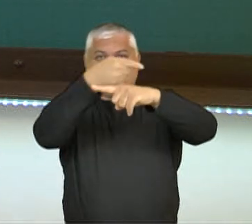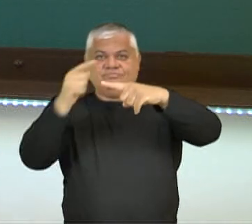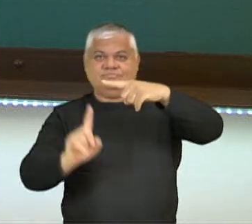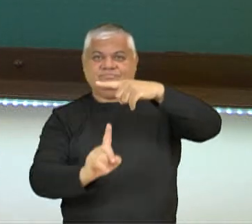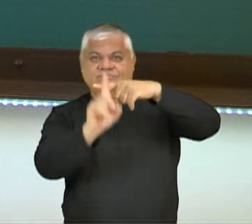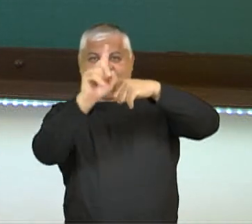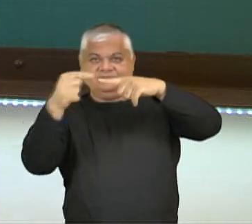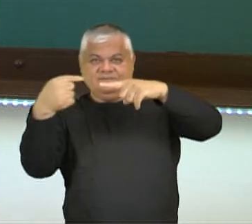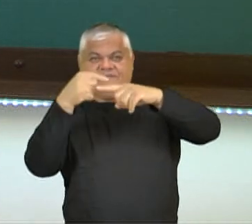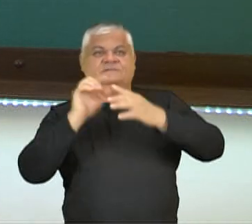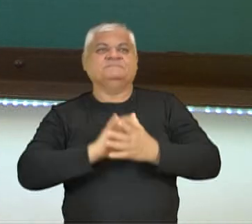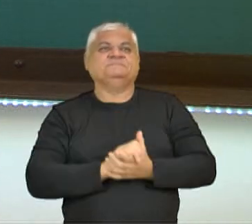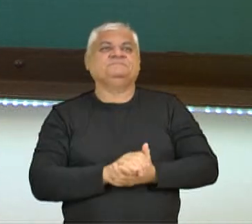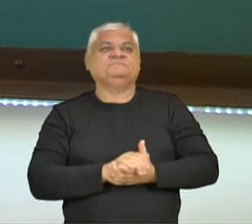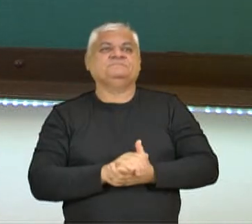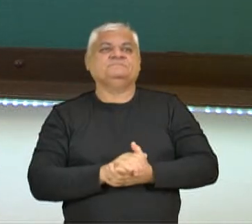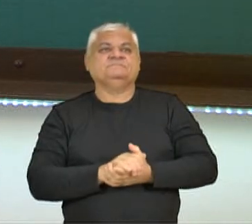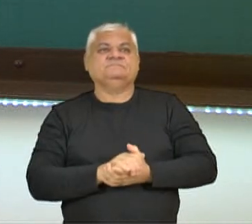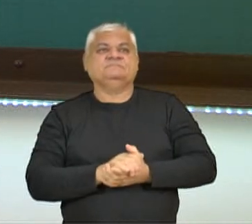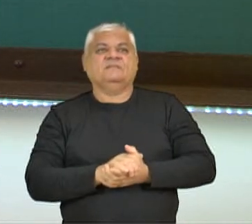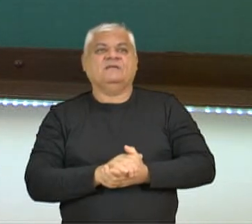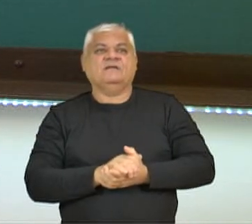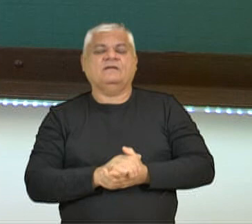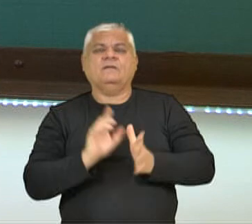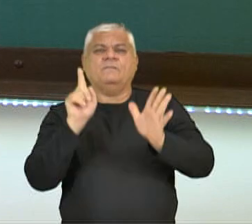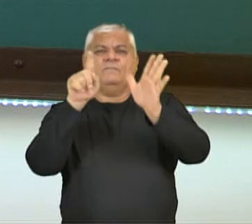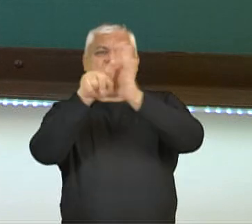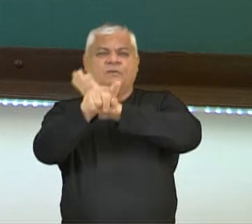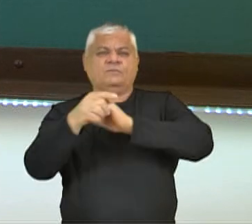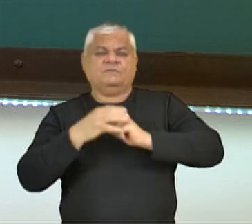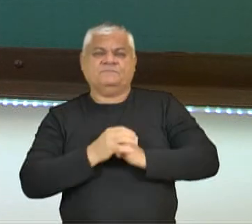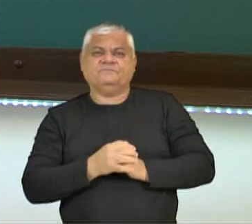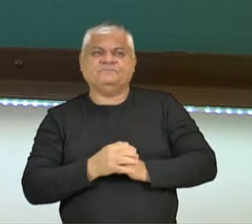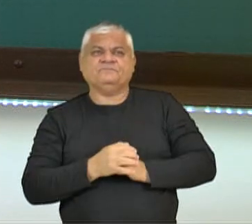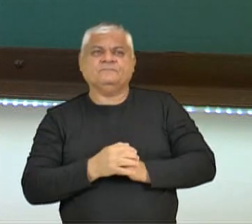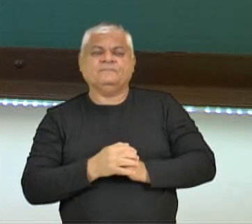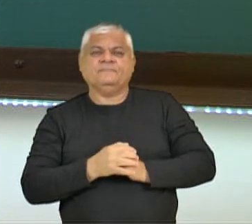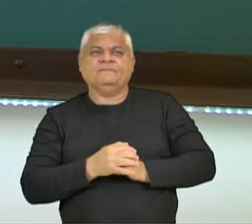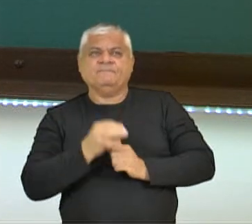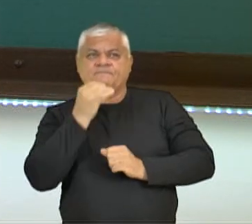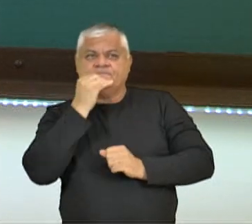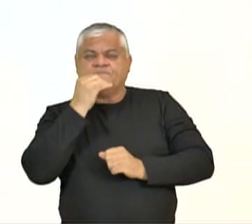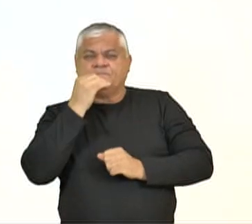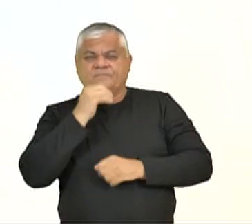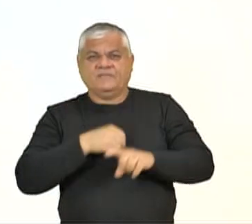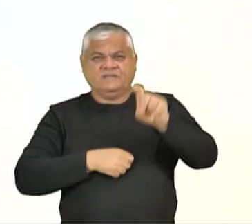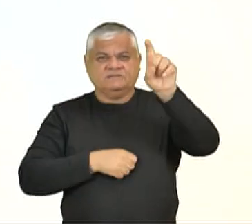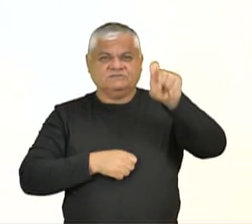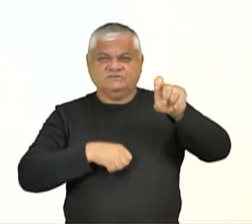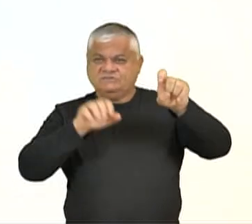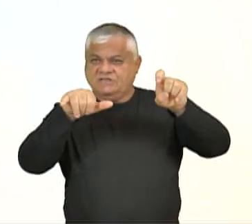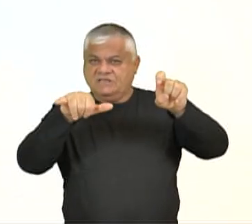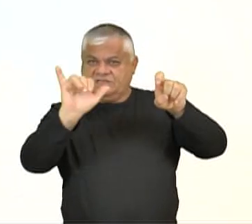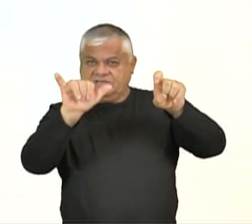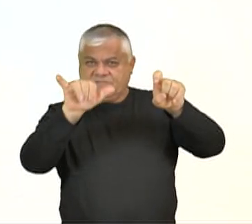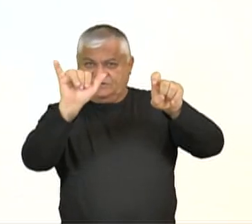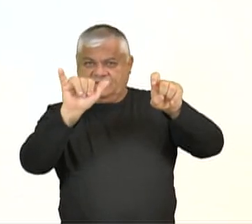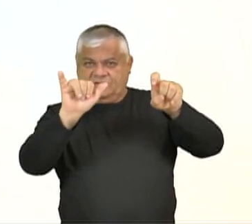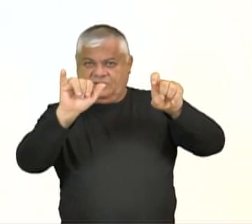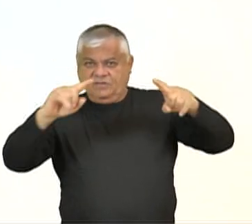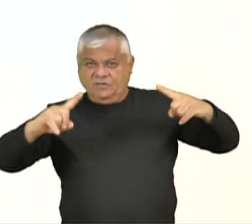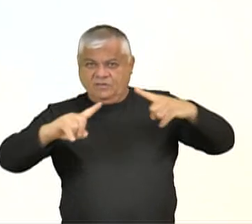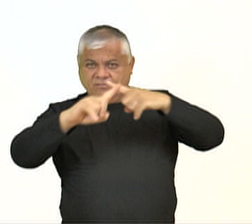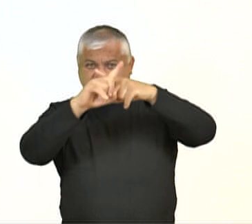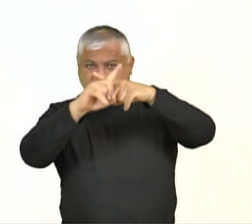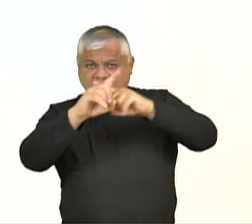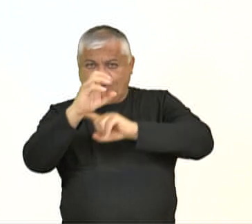outro. Ok? Então, olha aqui uma perguntinha bem rapidinho. Os ângulos X e Y também são opostos